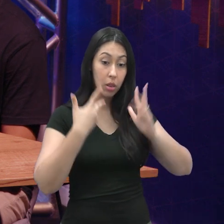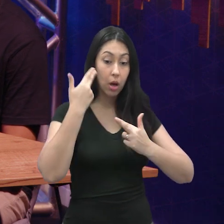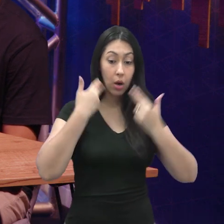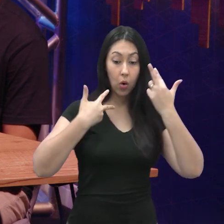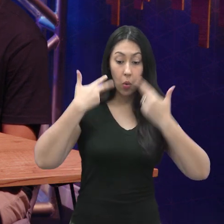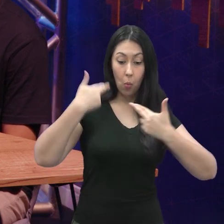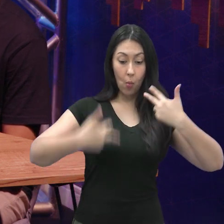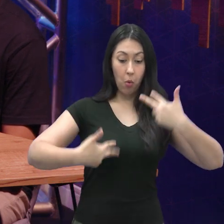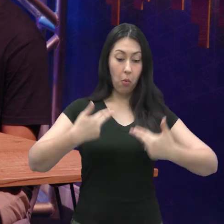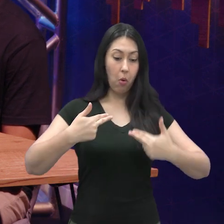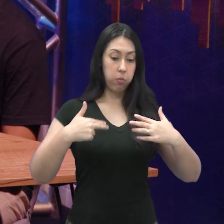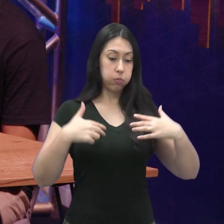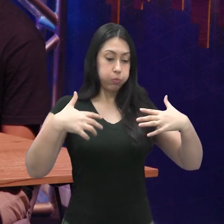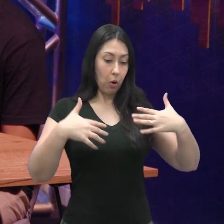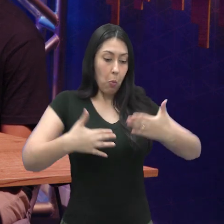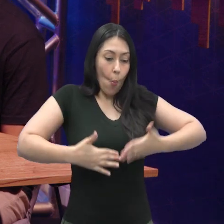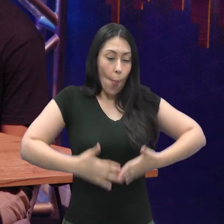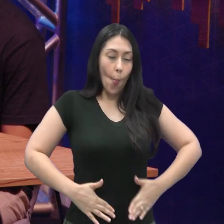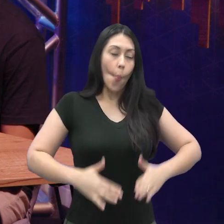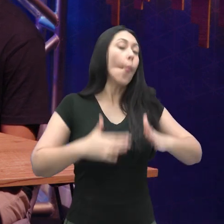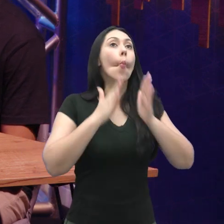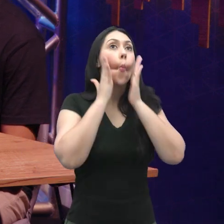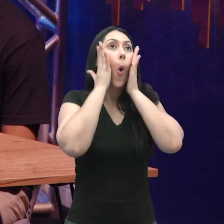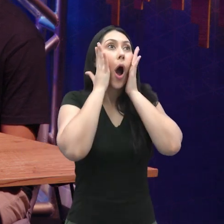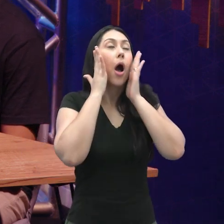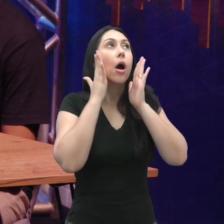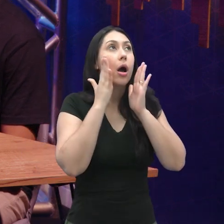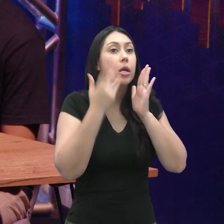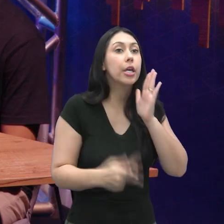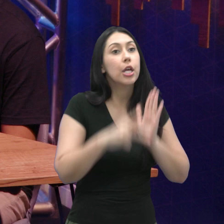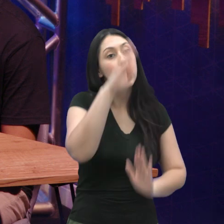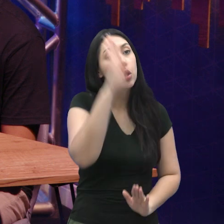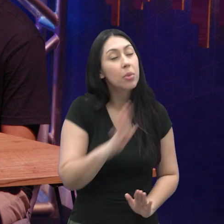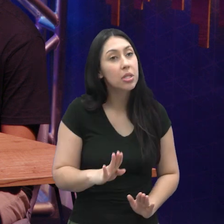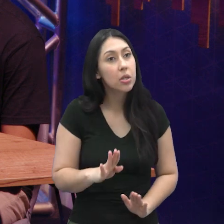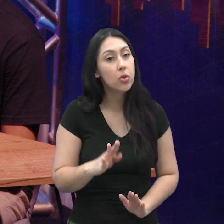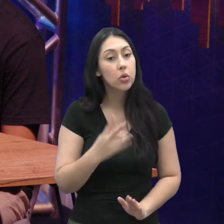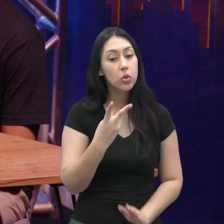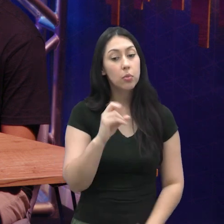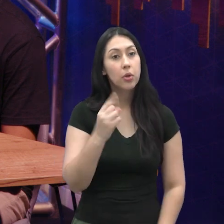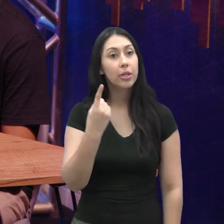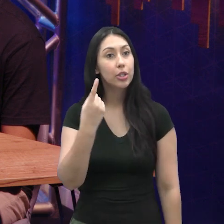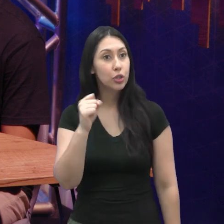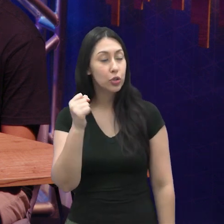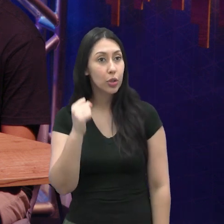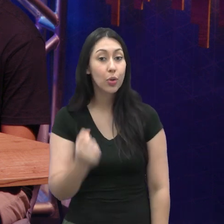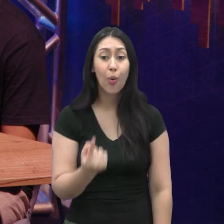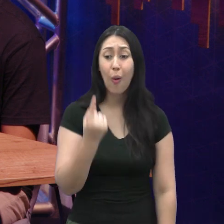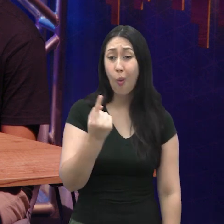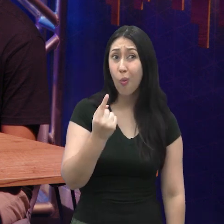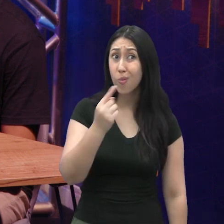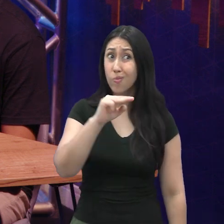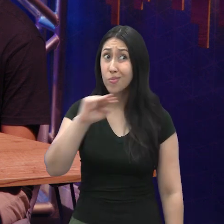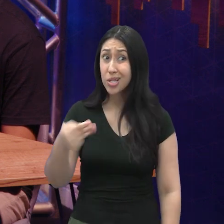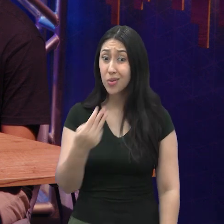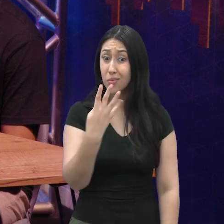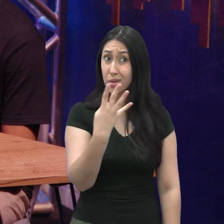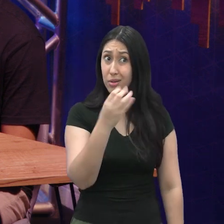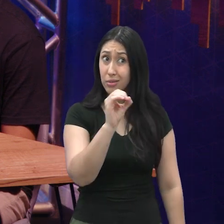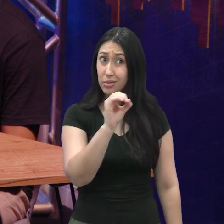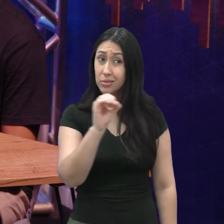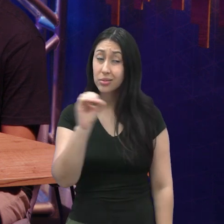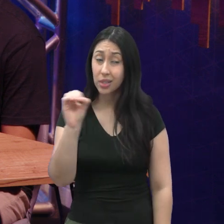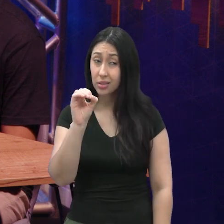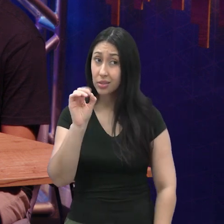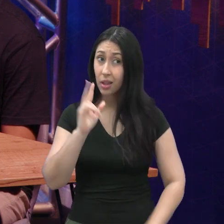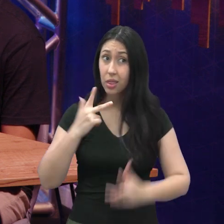foram realizadas aqui no Brasil. No ano de 2018, a gente teve mais de 1 milhão e 400,